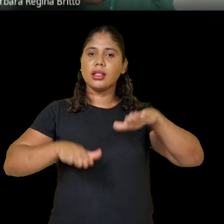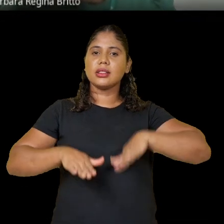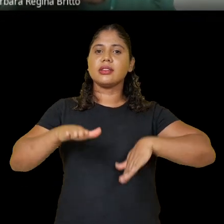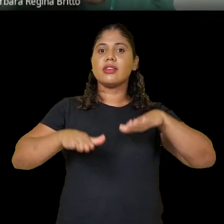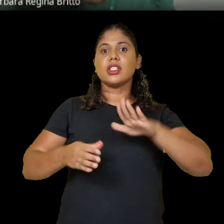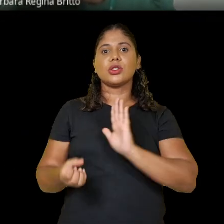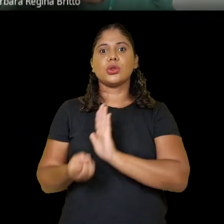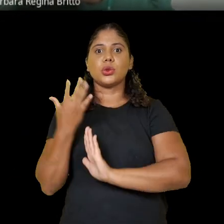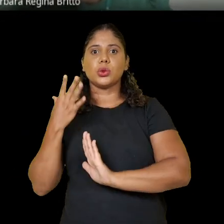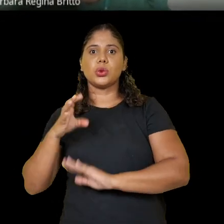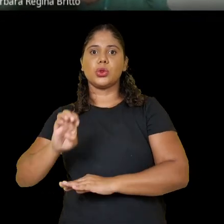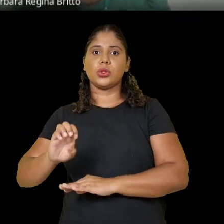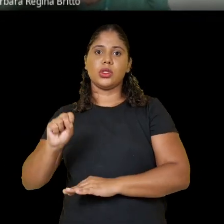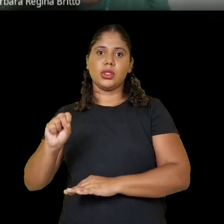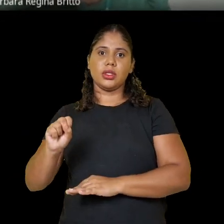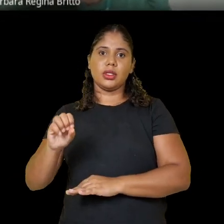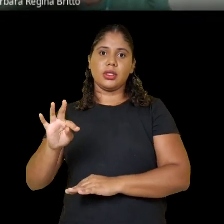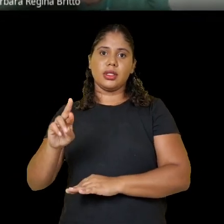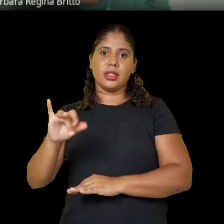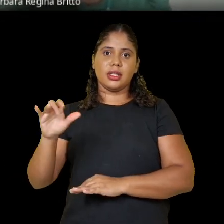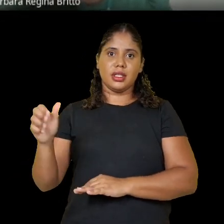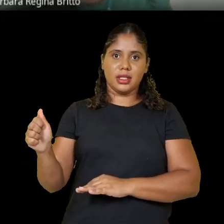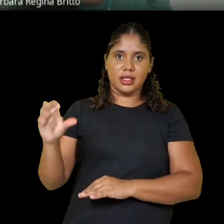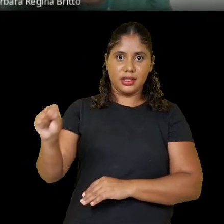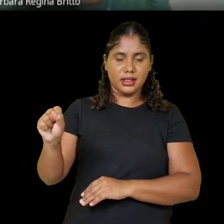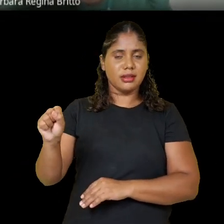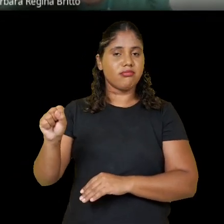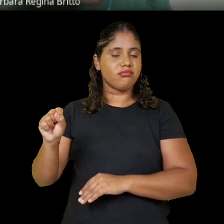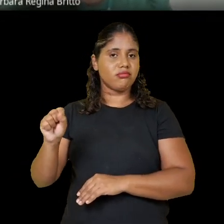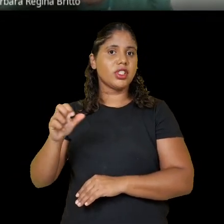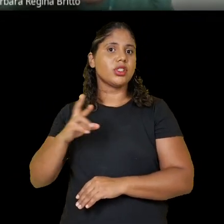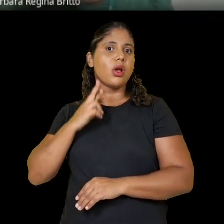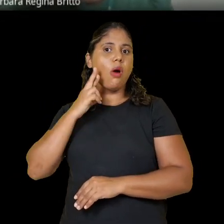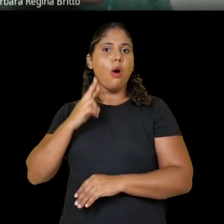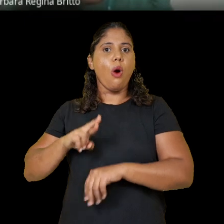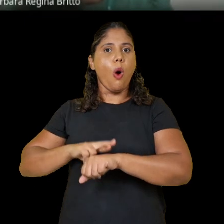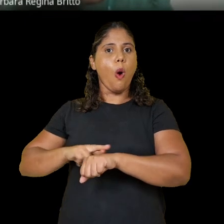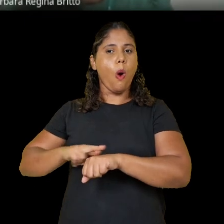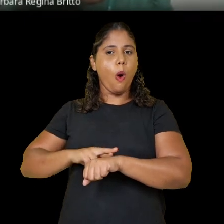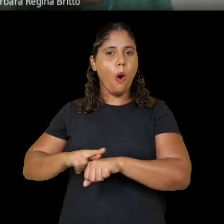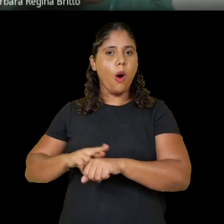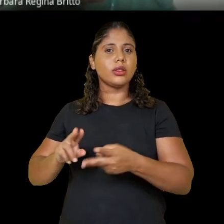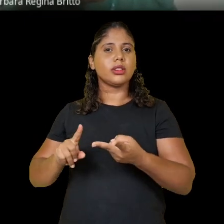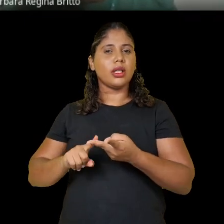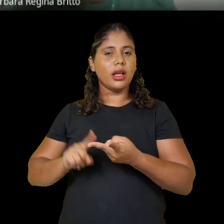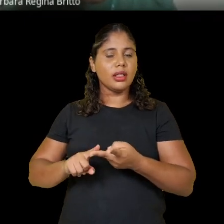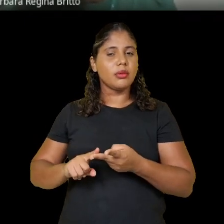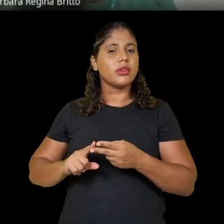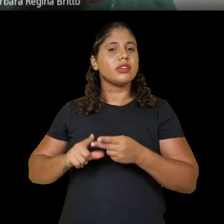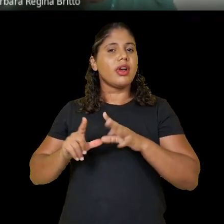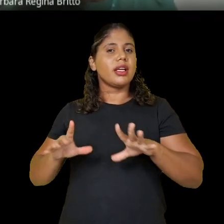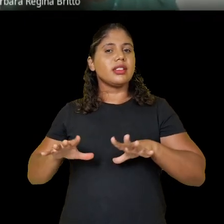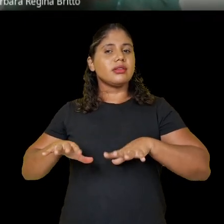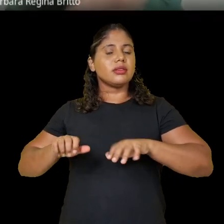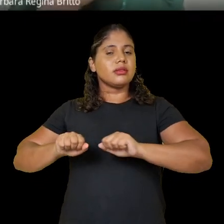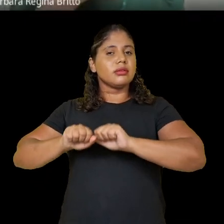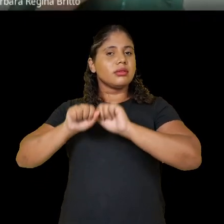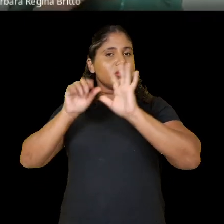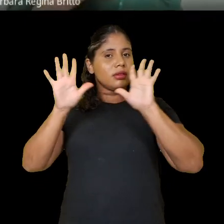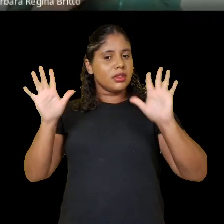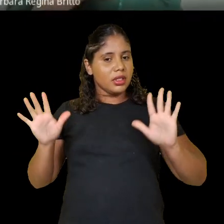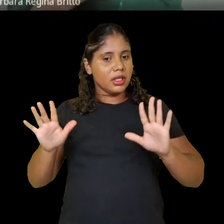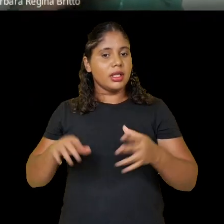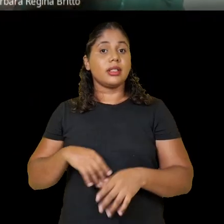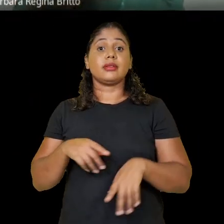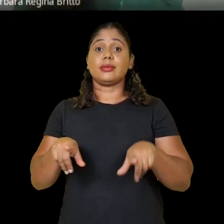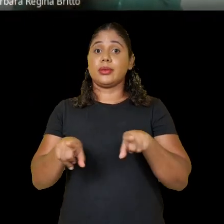de estrias novas, novamente ela vem arroxeada, depois ela vai ficando do tom da pele. A gente pode ver a